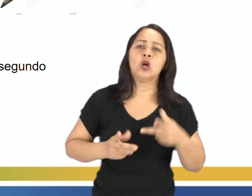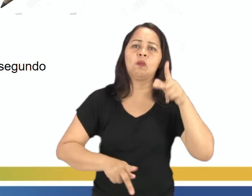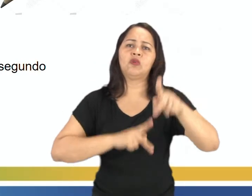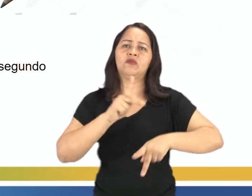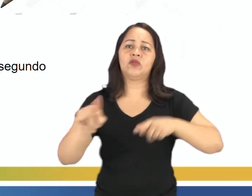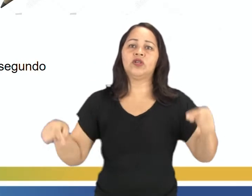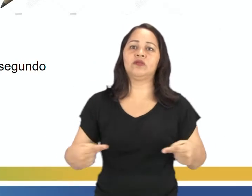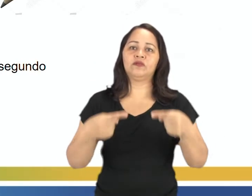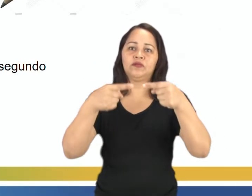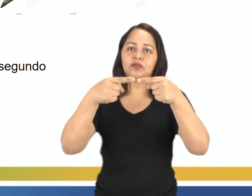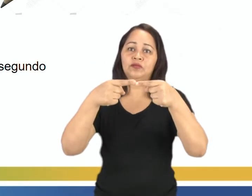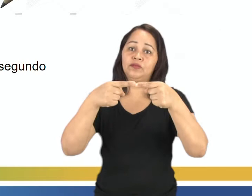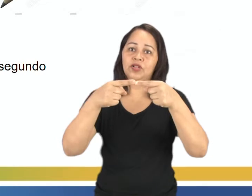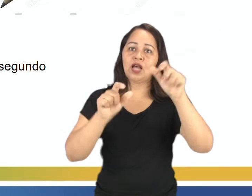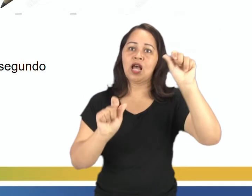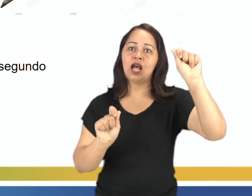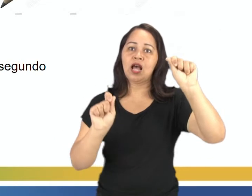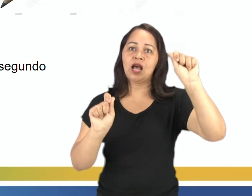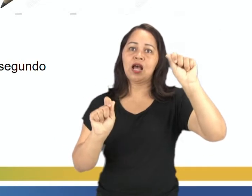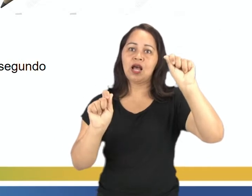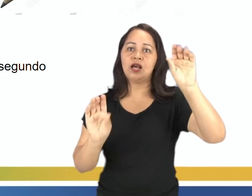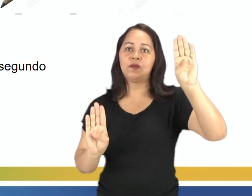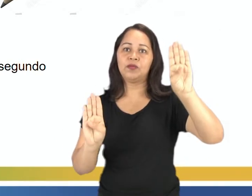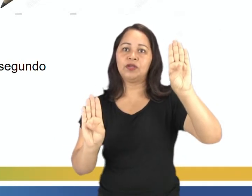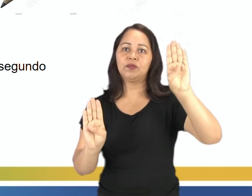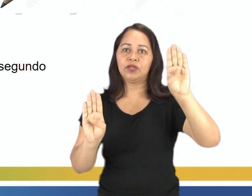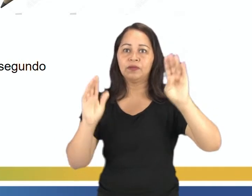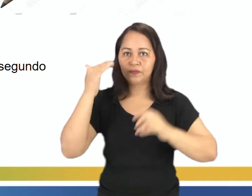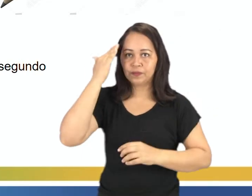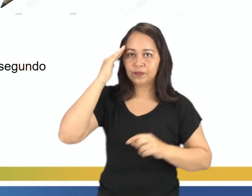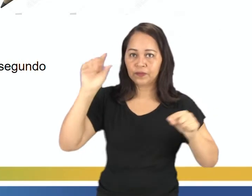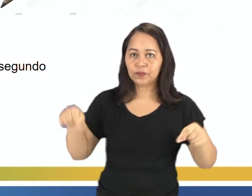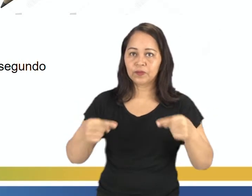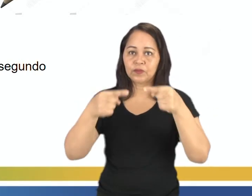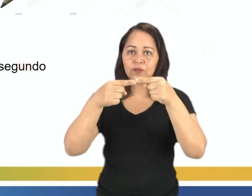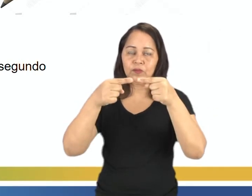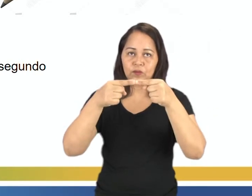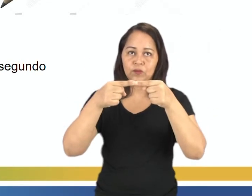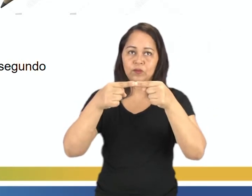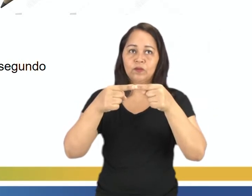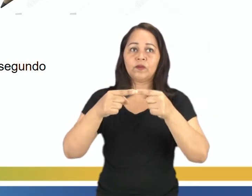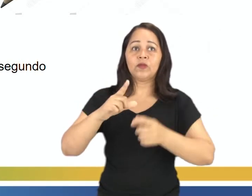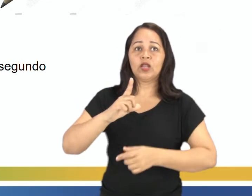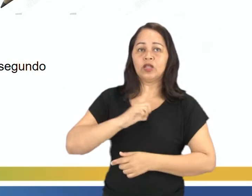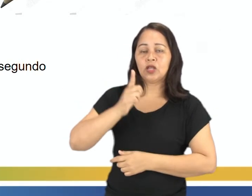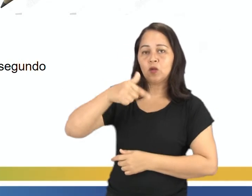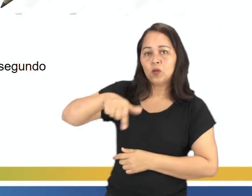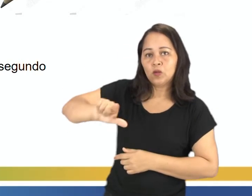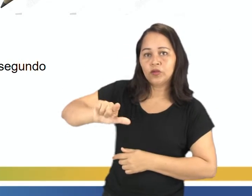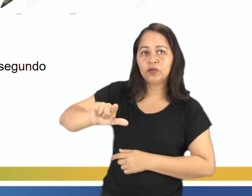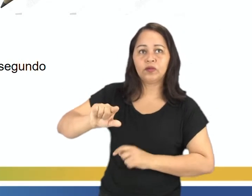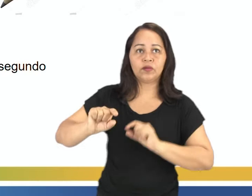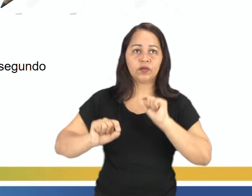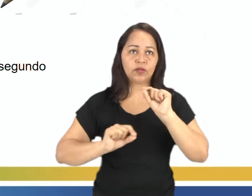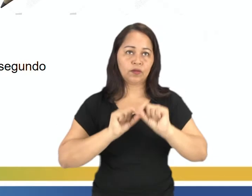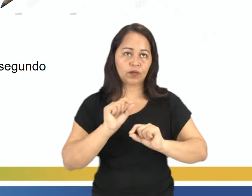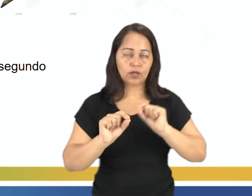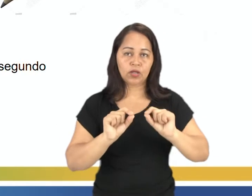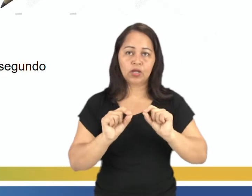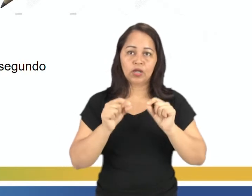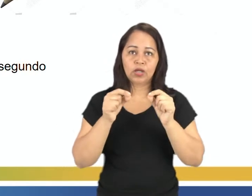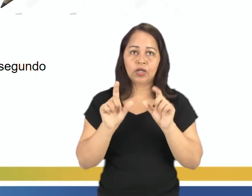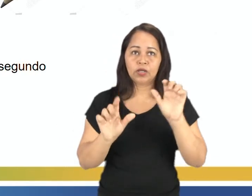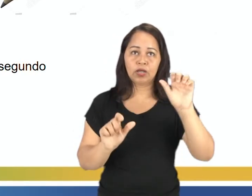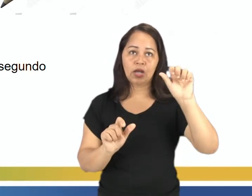bom? Esse texto é do Olavo Bilac. Nós temos também um tipo de rima interpolada, que é A, B,